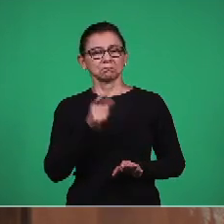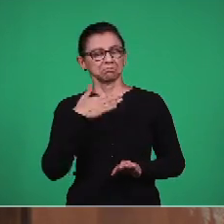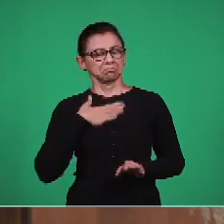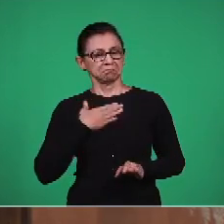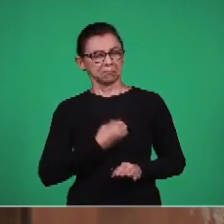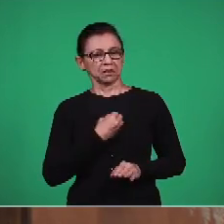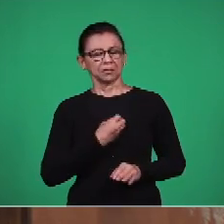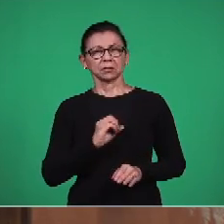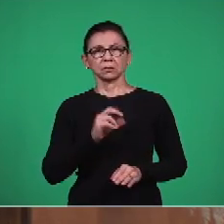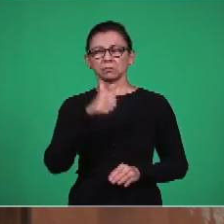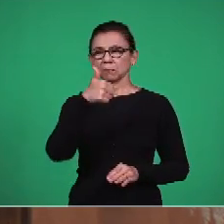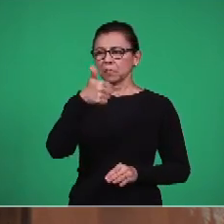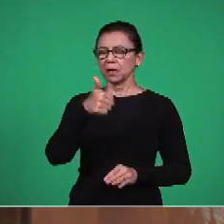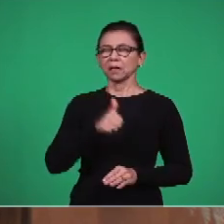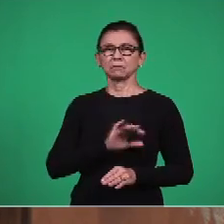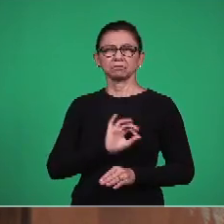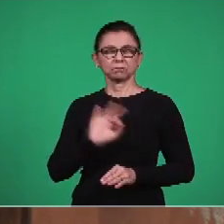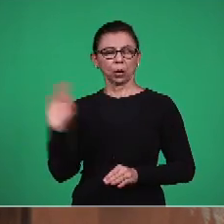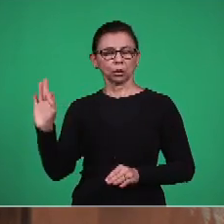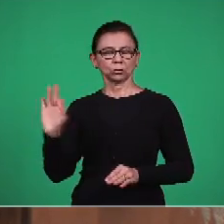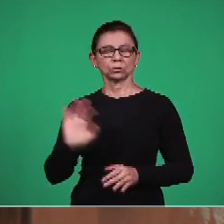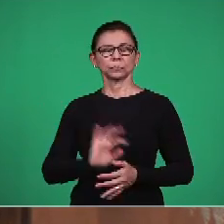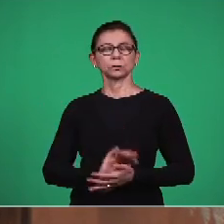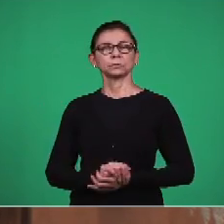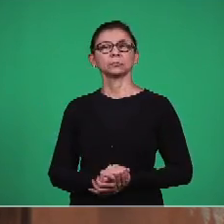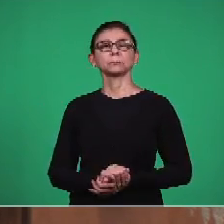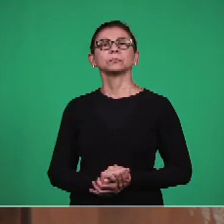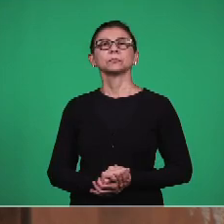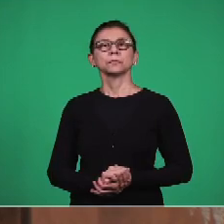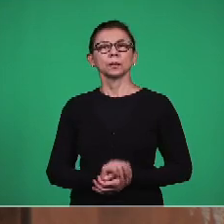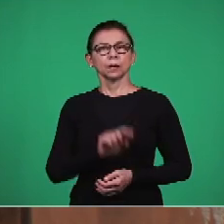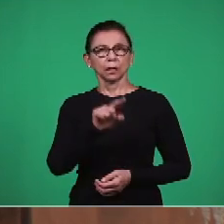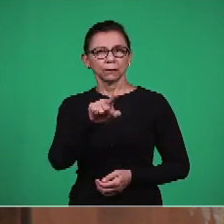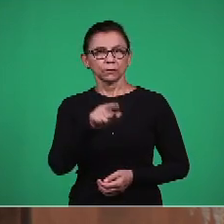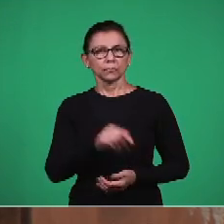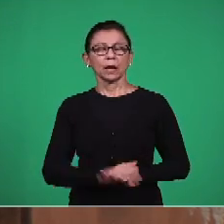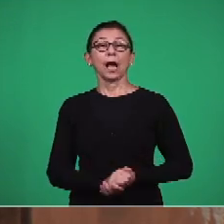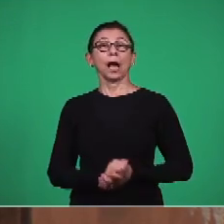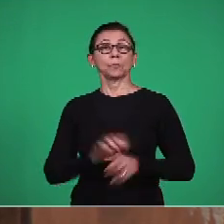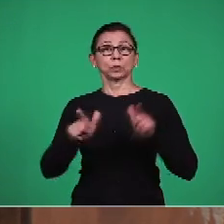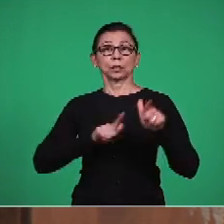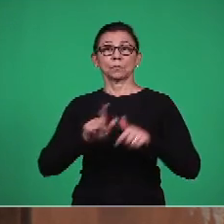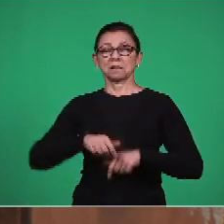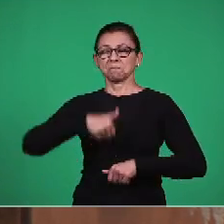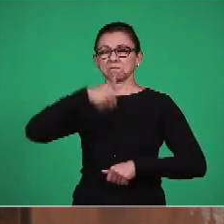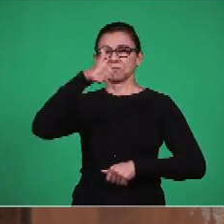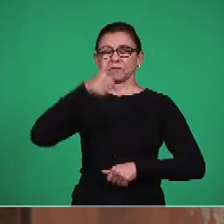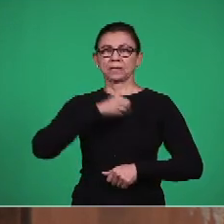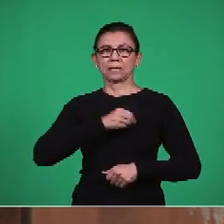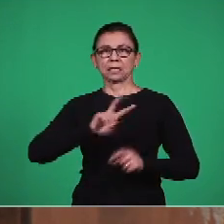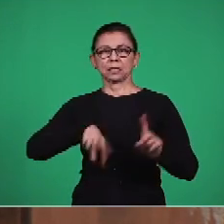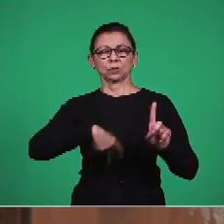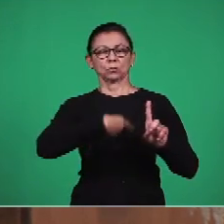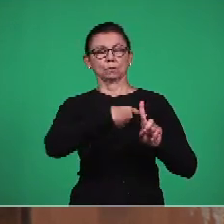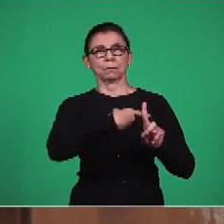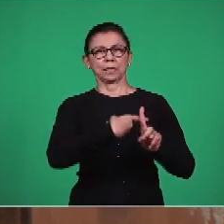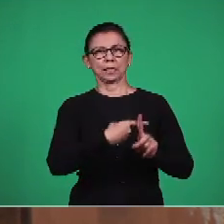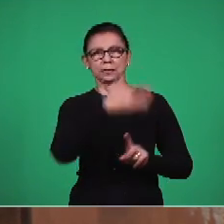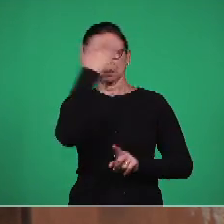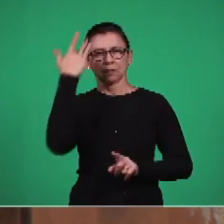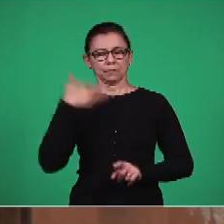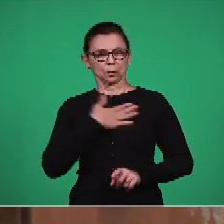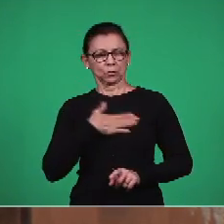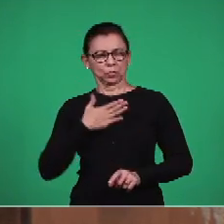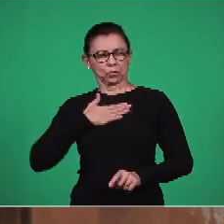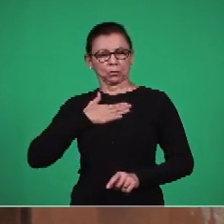Os negócios estão todos indo muito bem, está tudo muito bem. Você está sendo promovido, está ótimo. todo mundo gosta de você, tá tudo certo, olha aqui. Mas